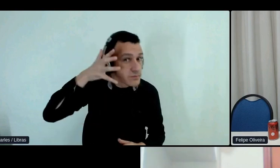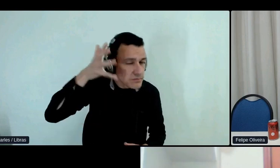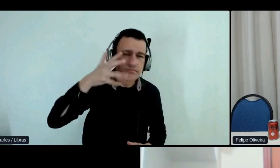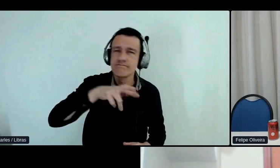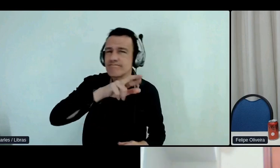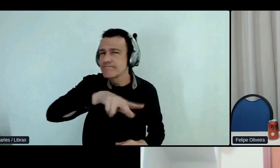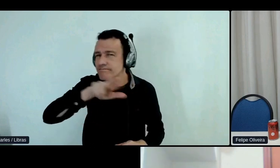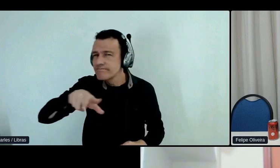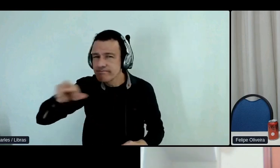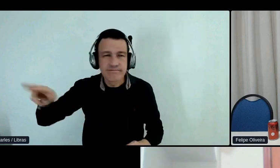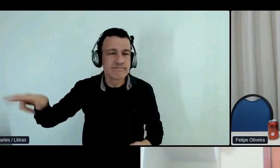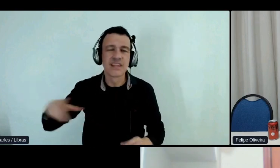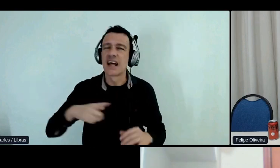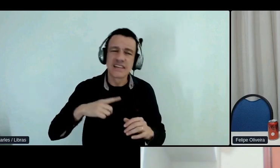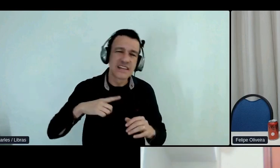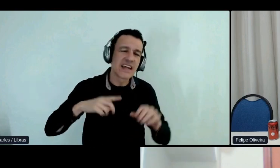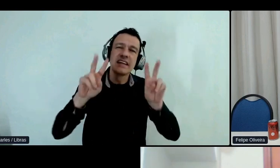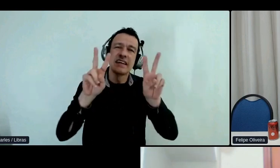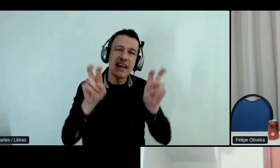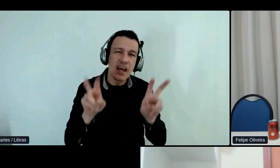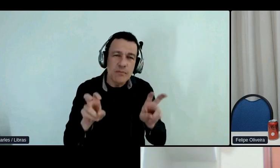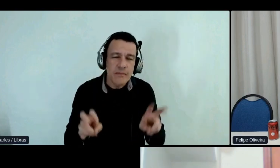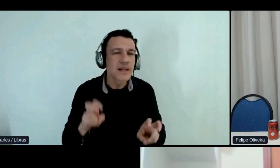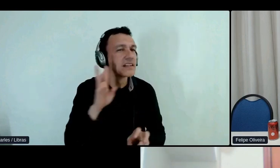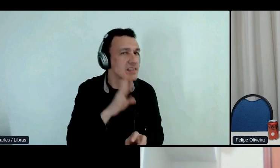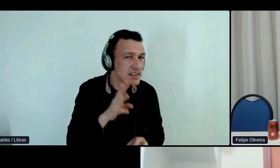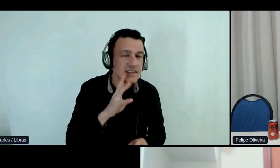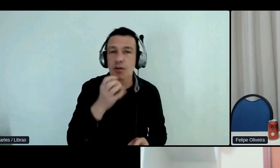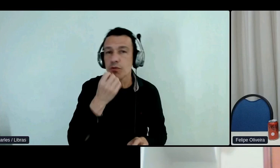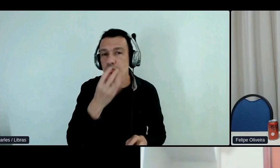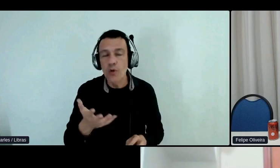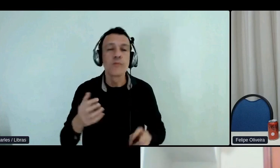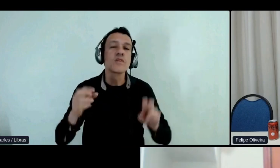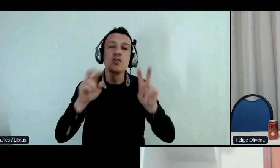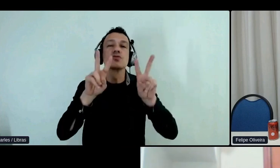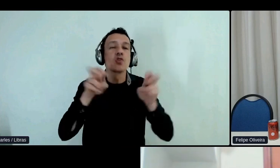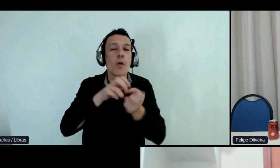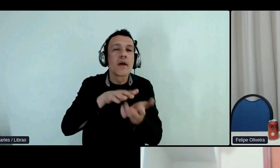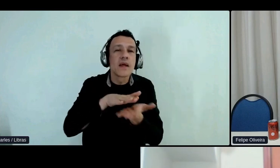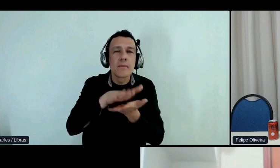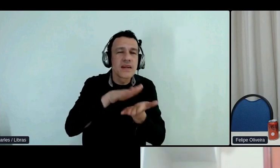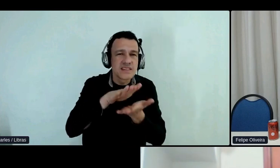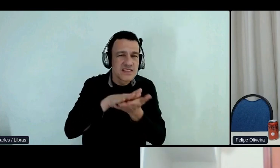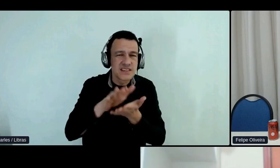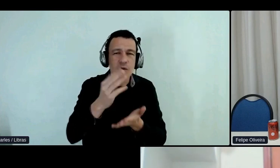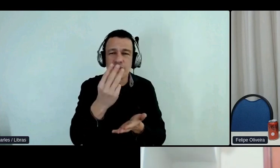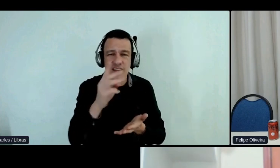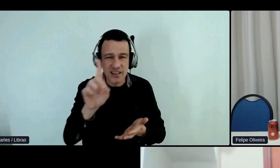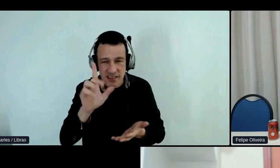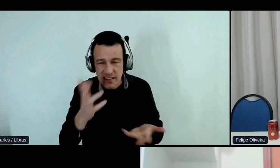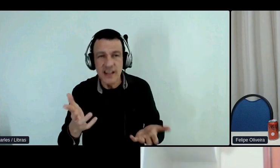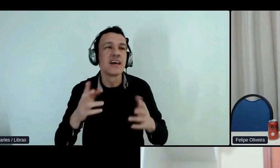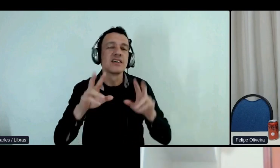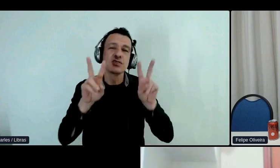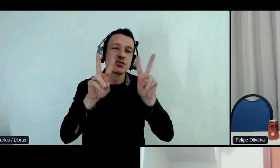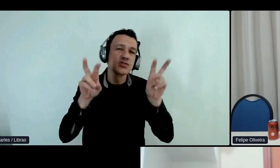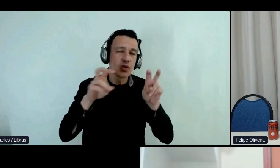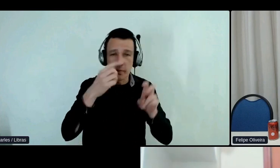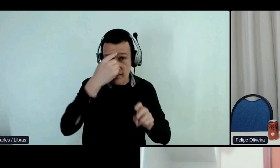eu lembrei, ó, de responder a enquete, dar um feedback no dia a dia. A gente tem outra trilha